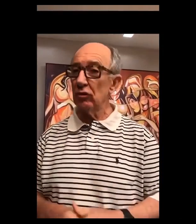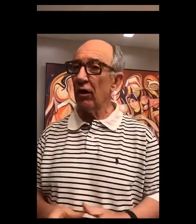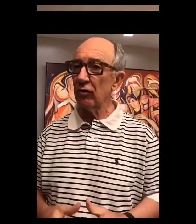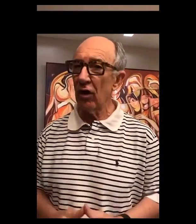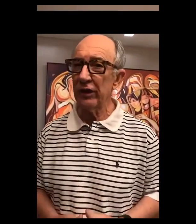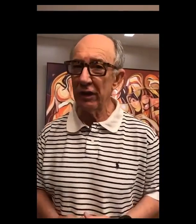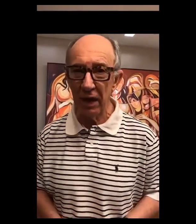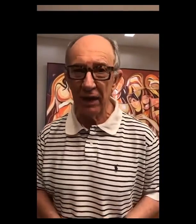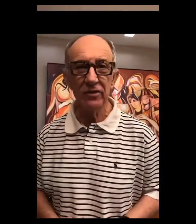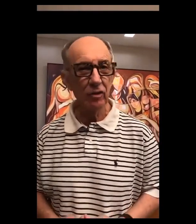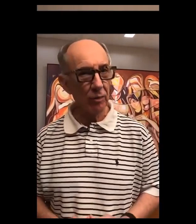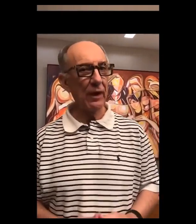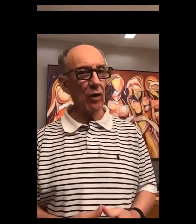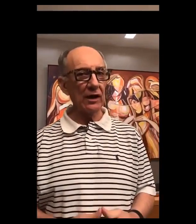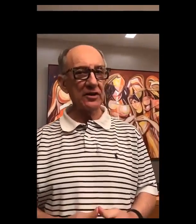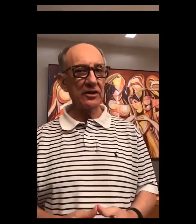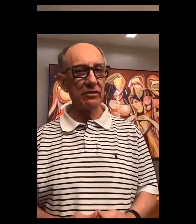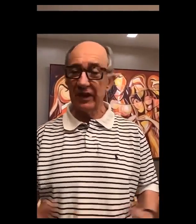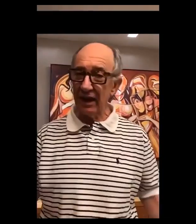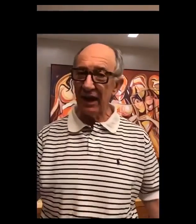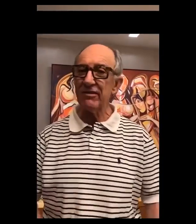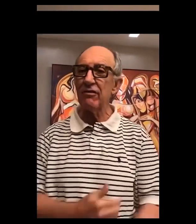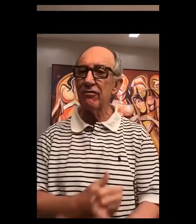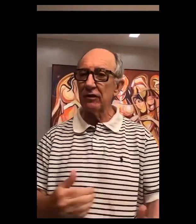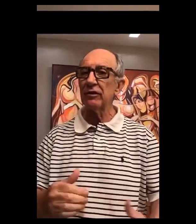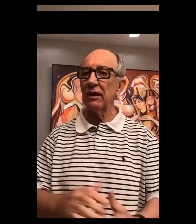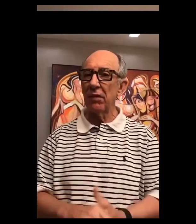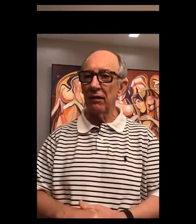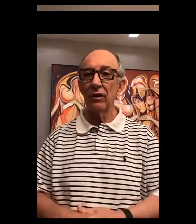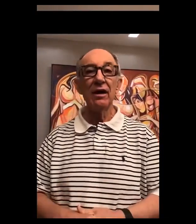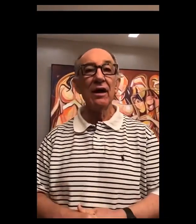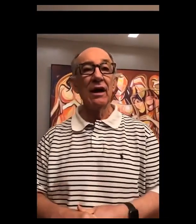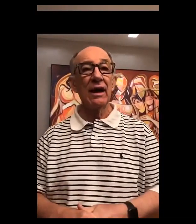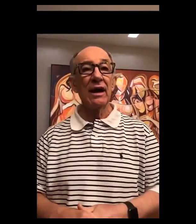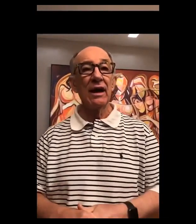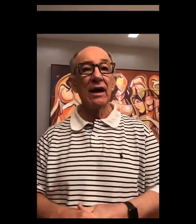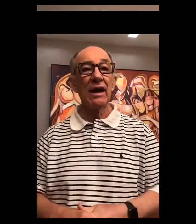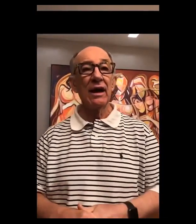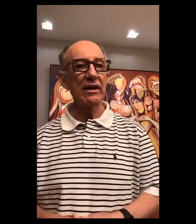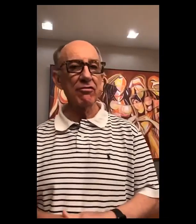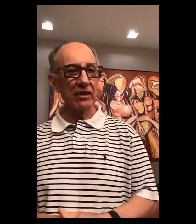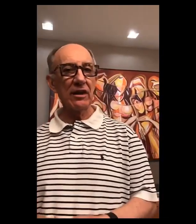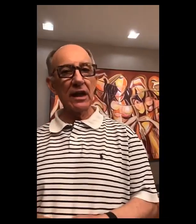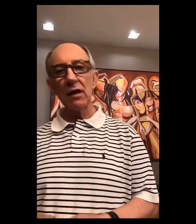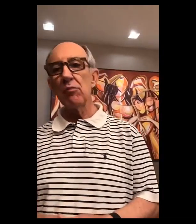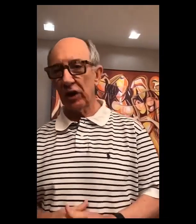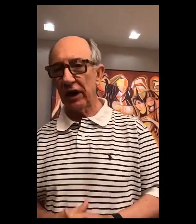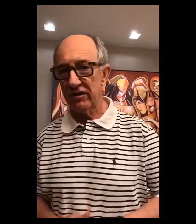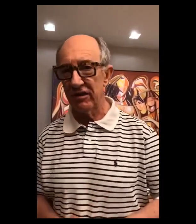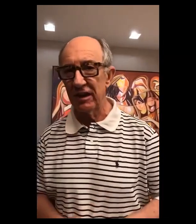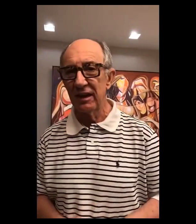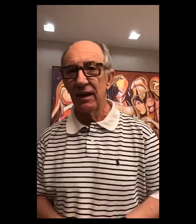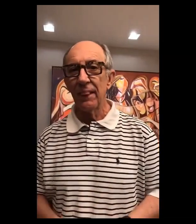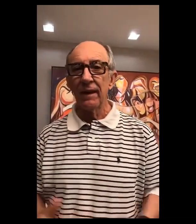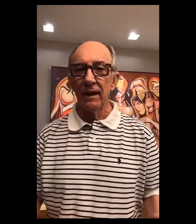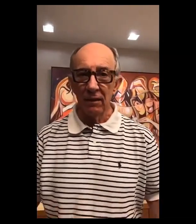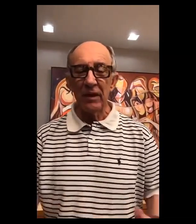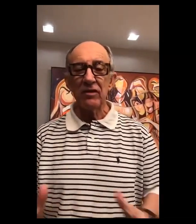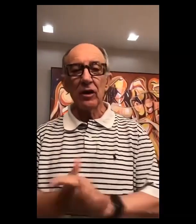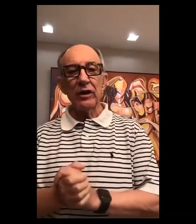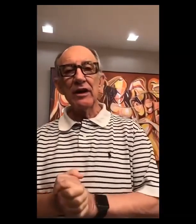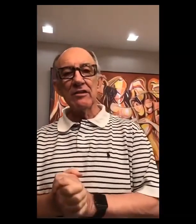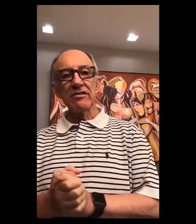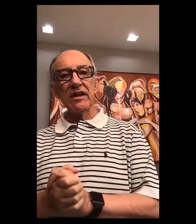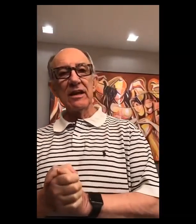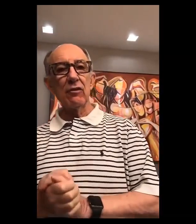oportuno e muito atual debate do Prerrogativas, que, aliás, tem feito um trabalho excepcional em defesa da democracia.